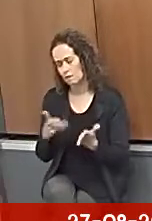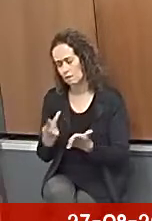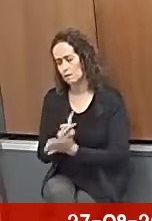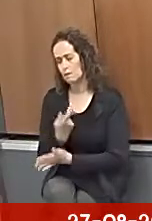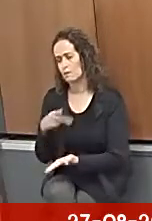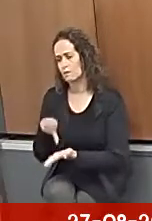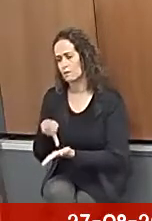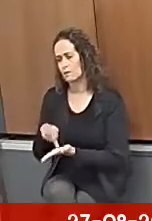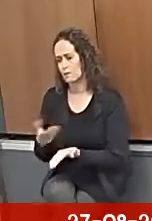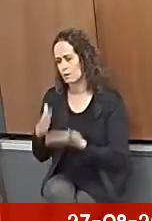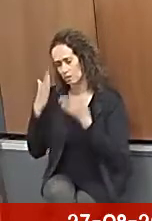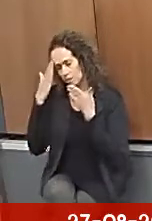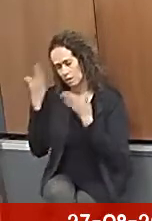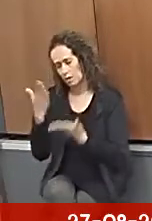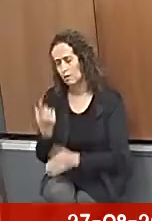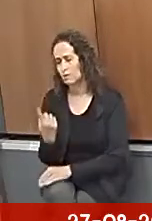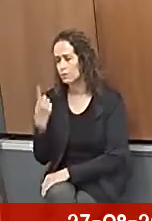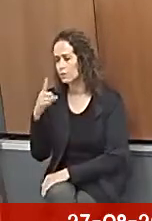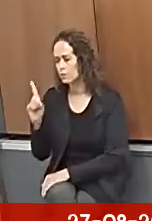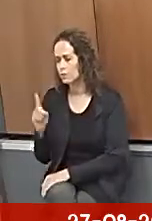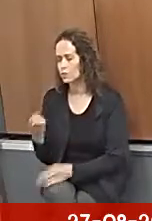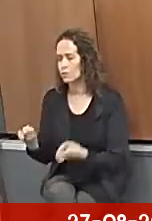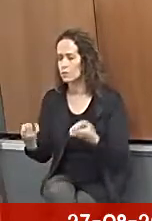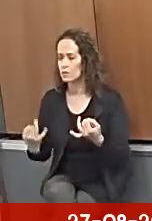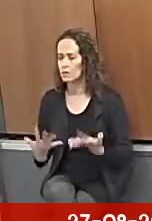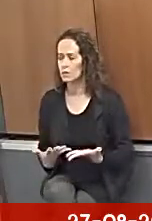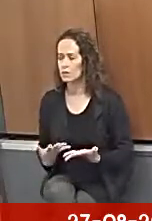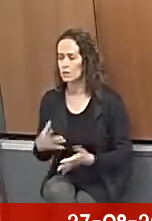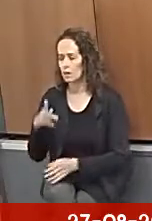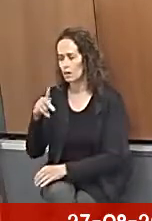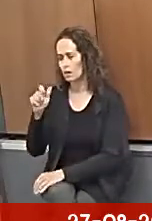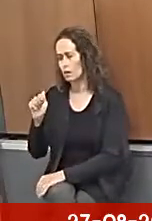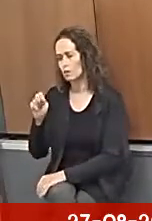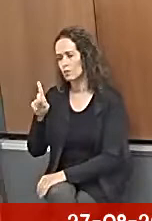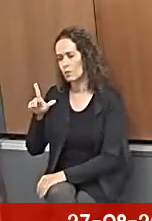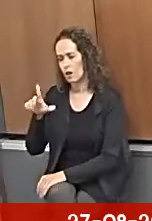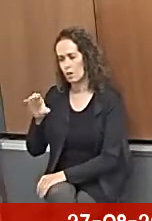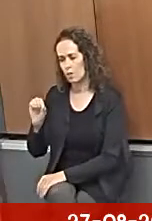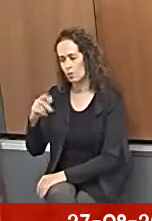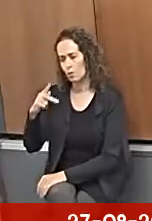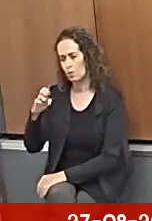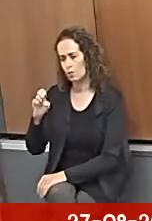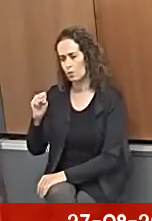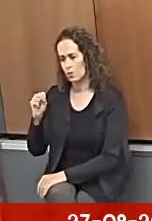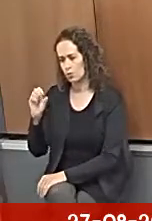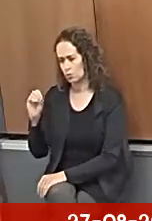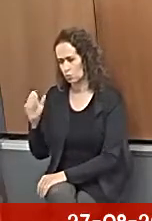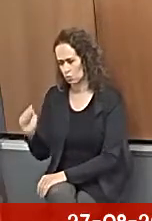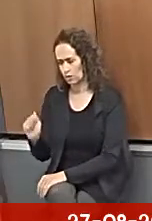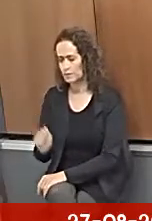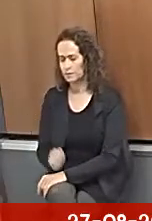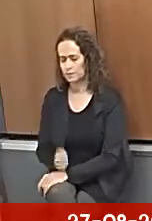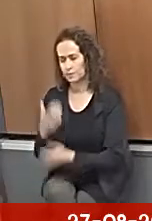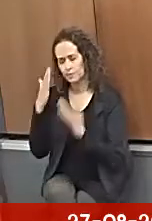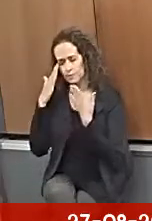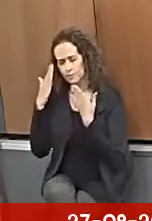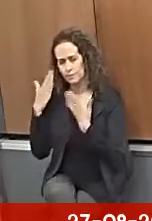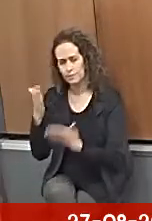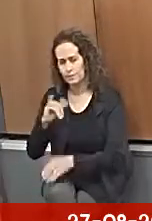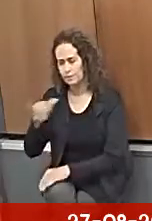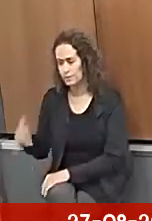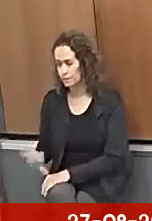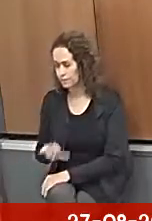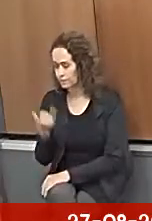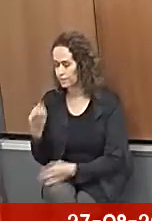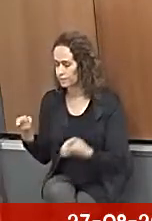você o a lei o último a fazer uso da palavra paulo pessoa é obrigado a ir pela pela oportunidade